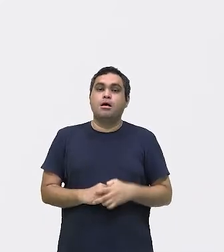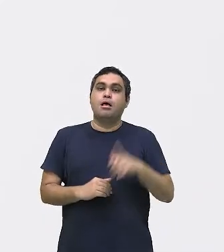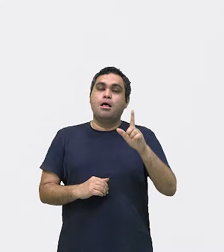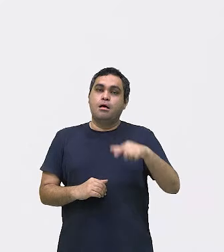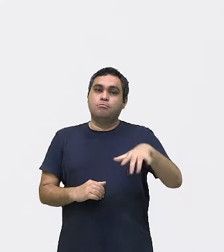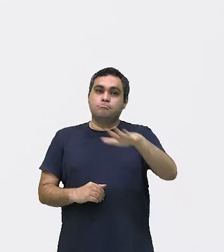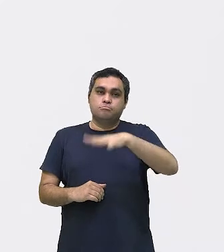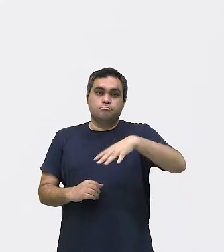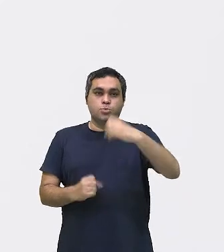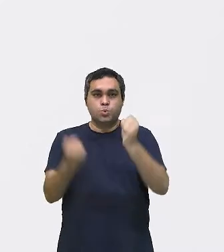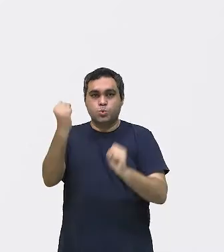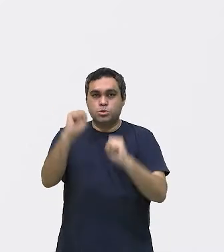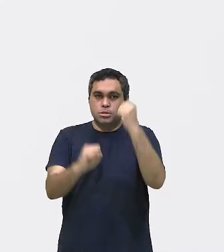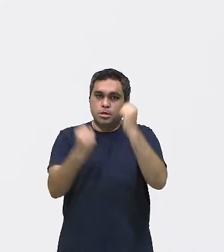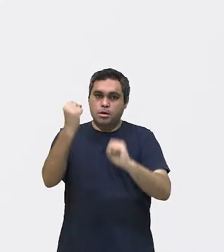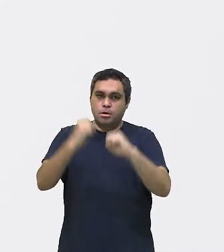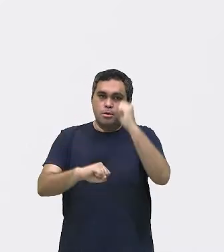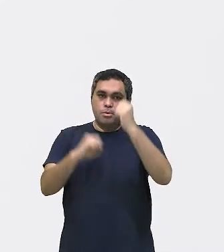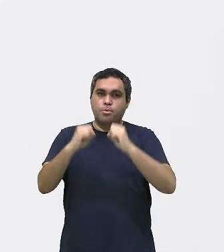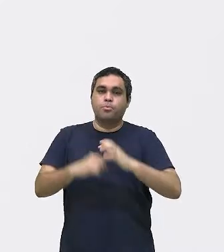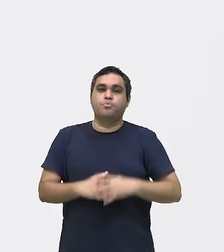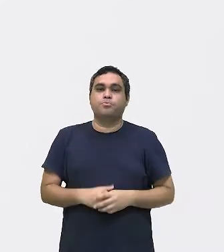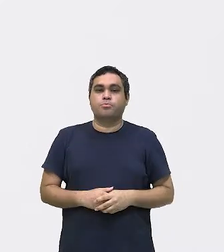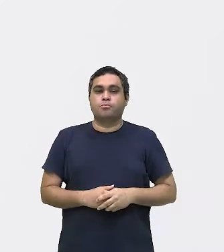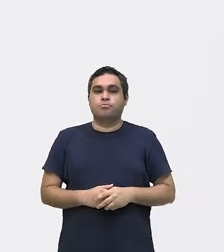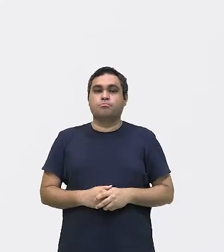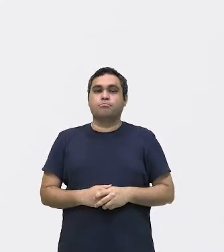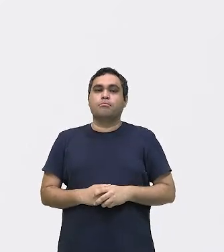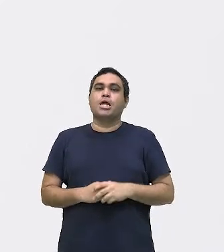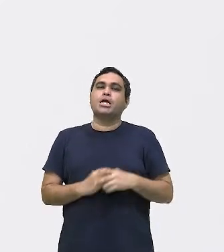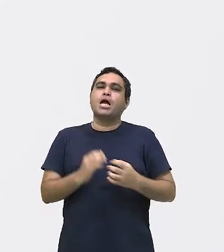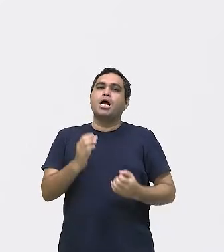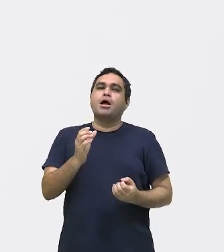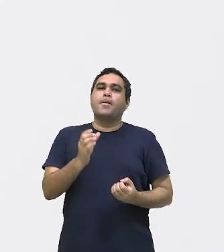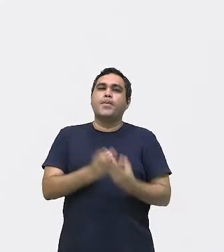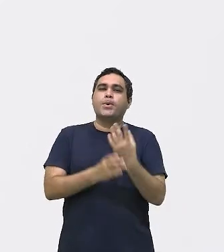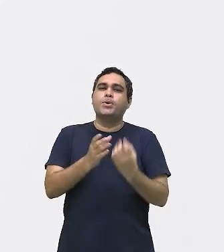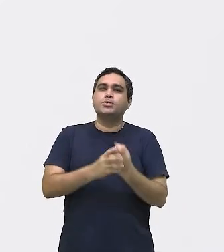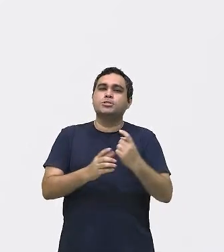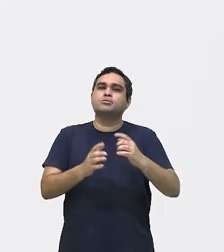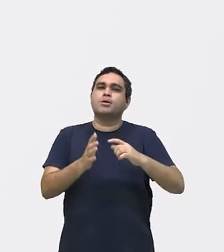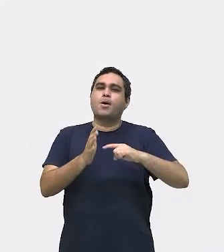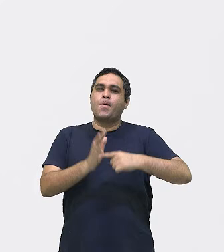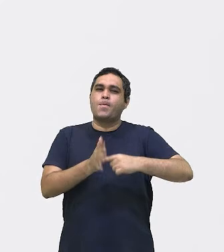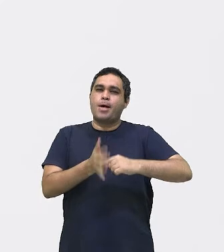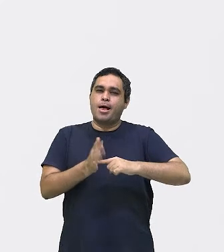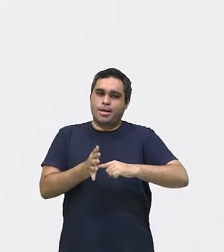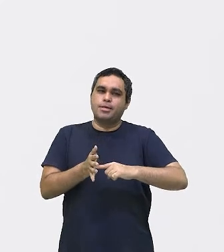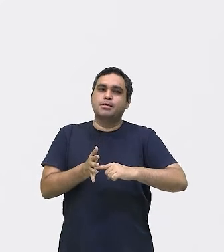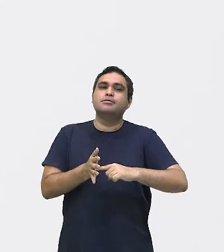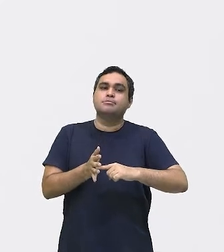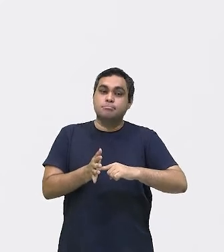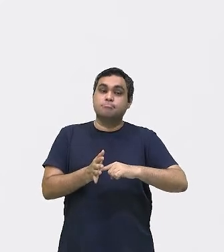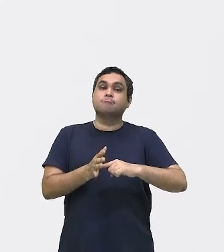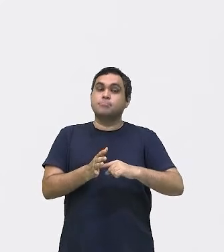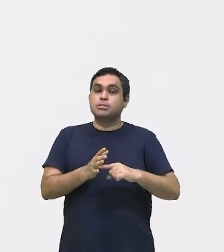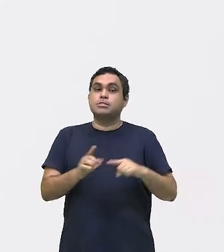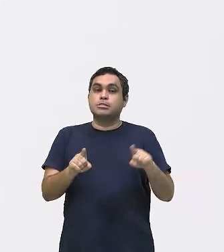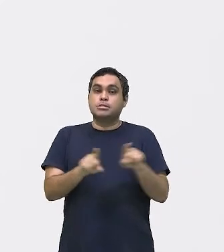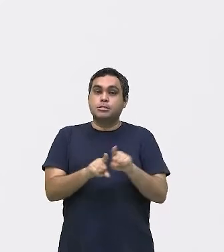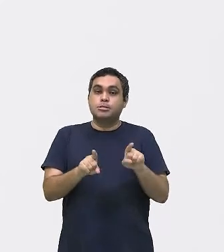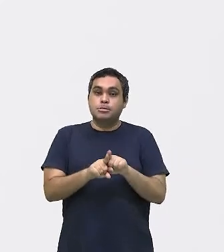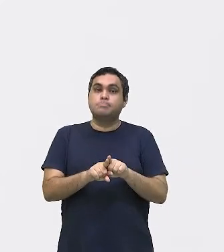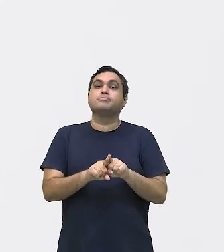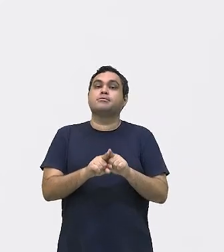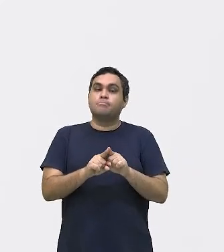sistema industrial, enquadrando aí o quê? Né? A produção de máquinas, que vai produzir máquinas que vão ser utilizadas